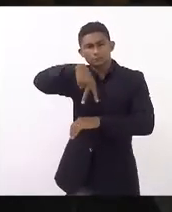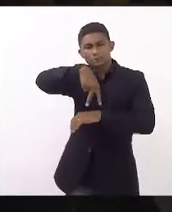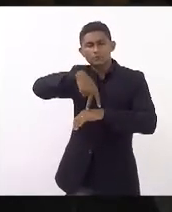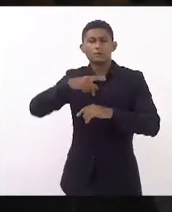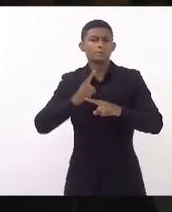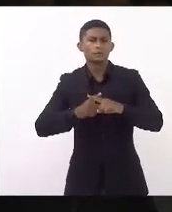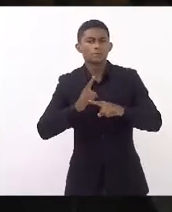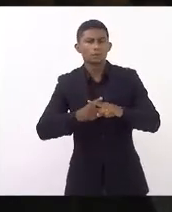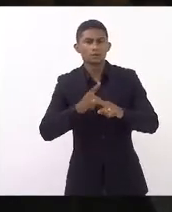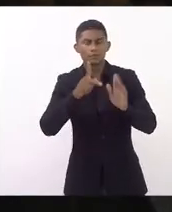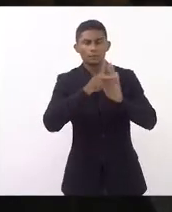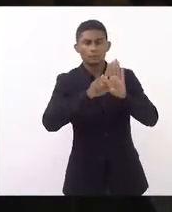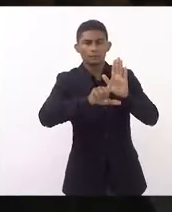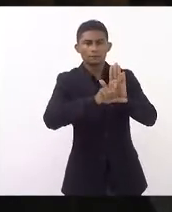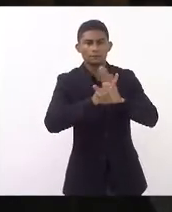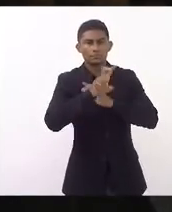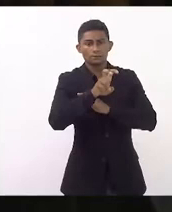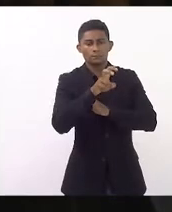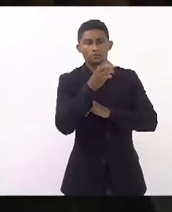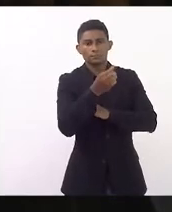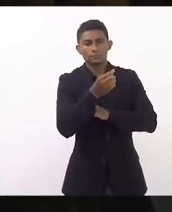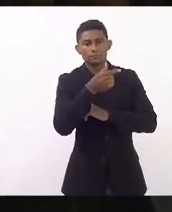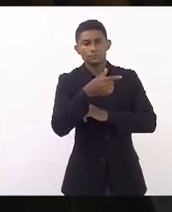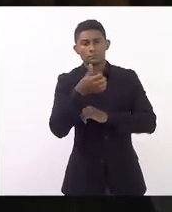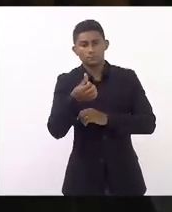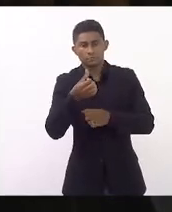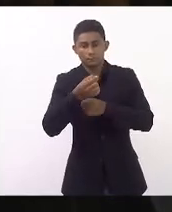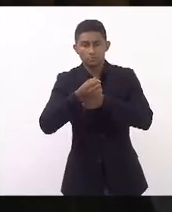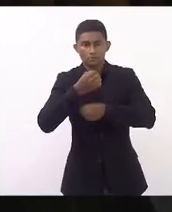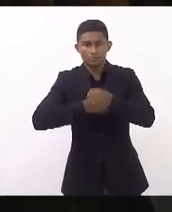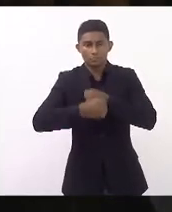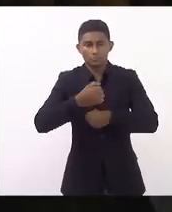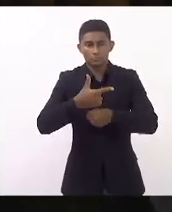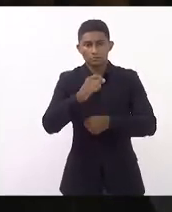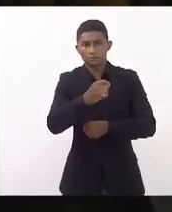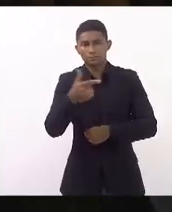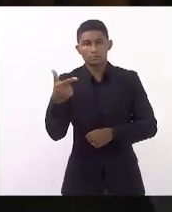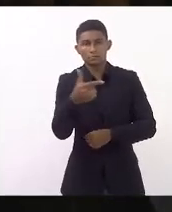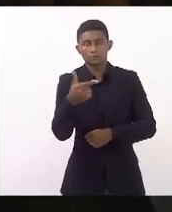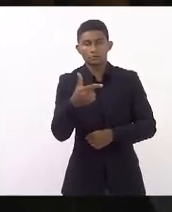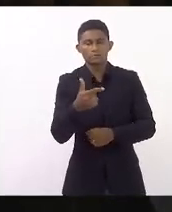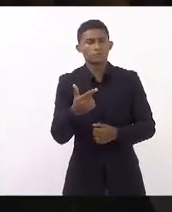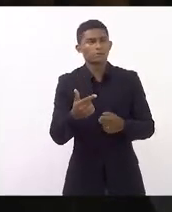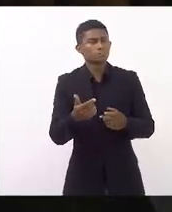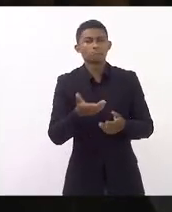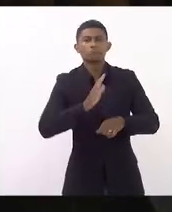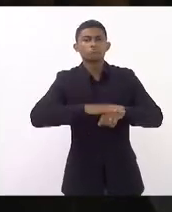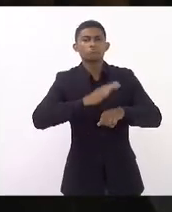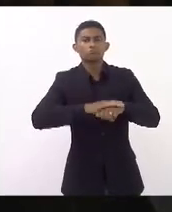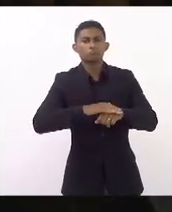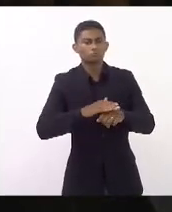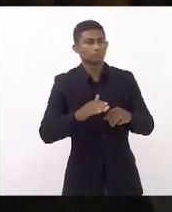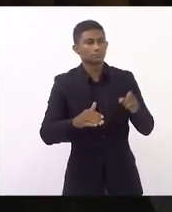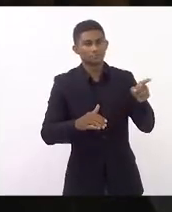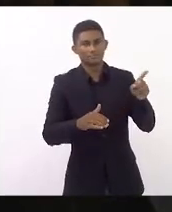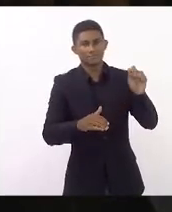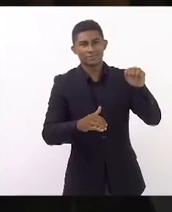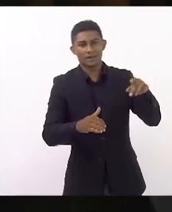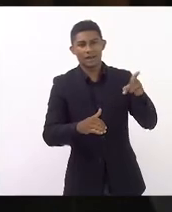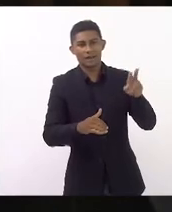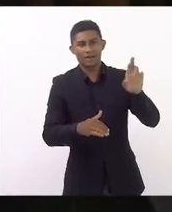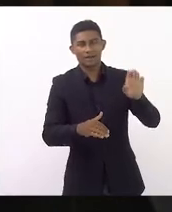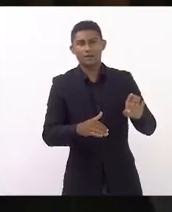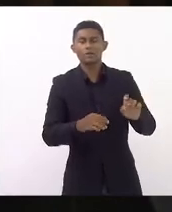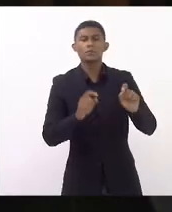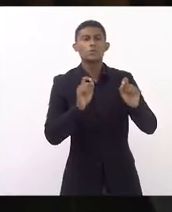lei 5686/2022, de autoria do deputado André Siciliano, que trata da